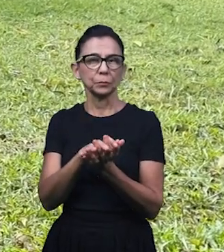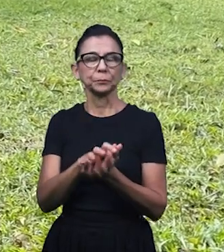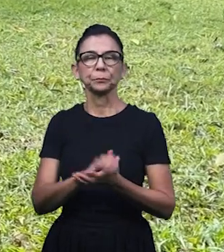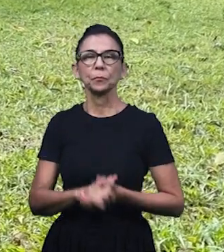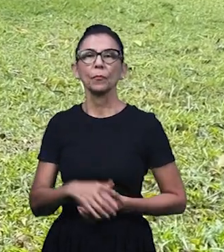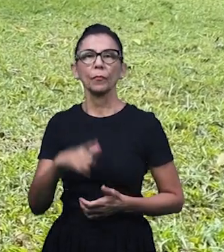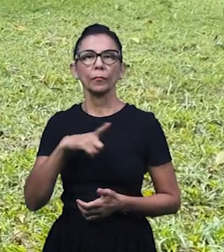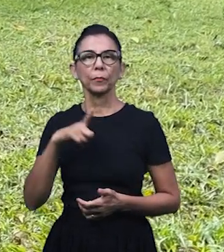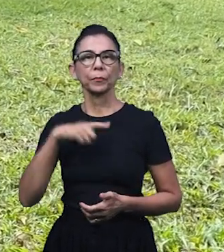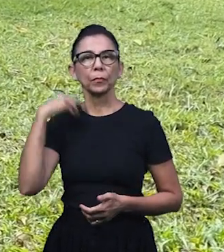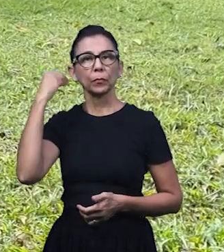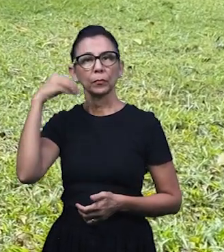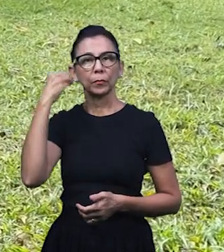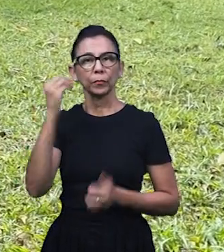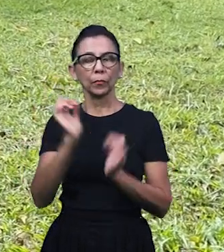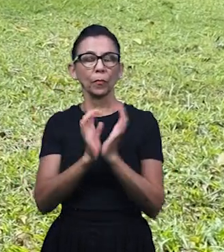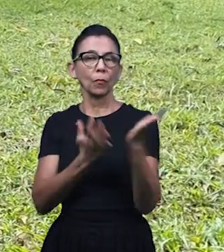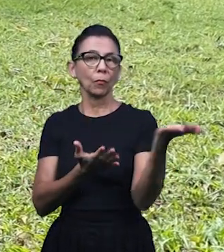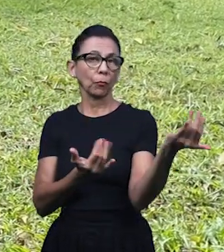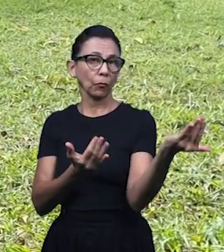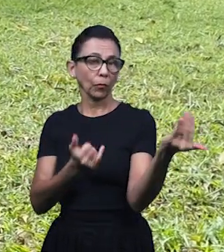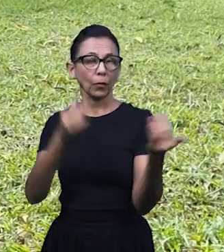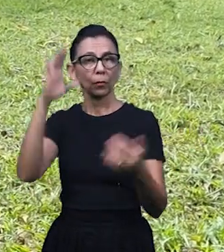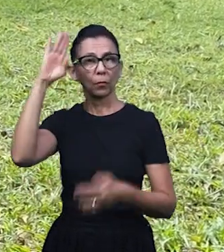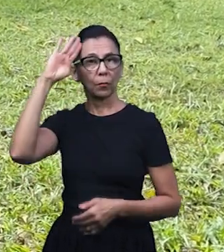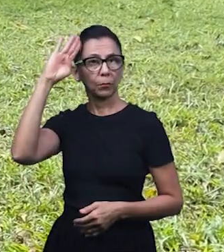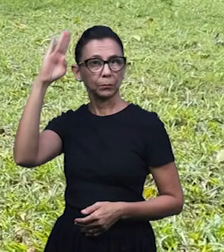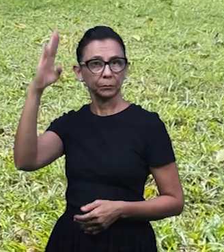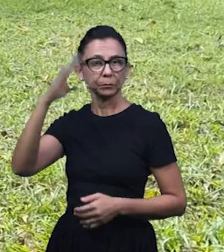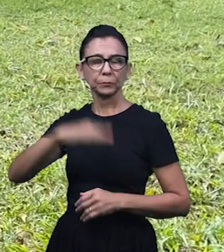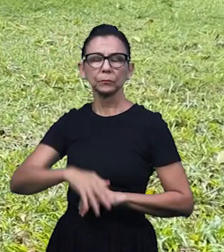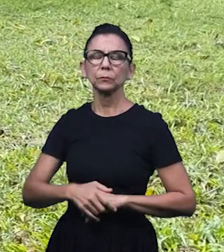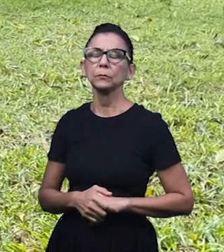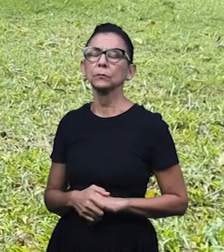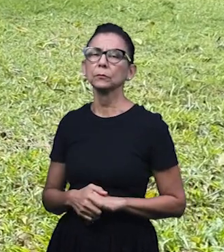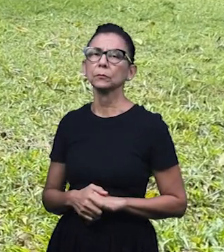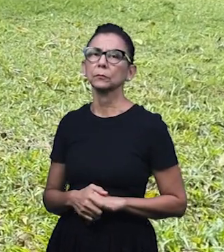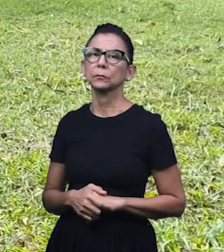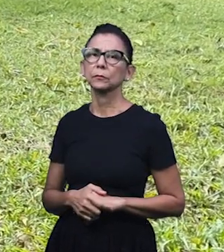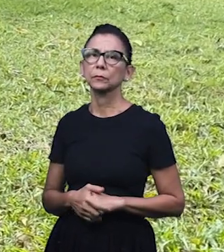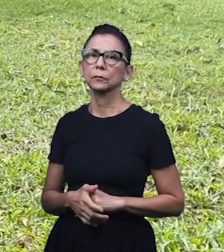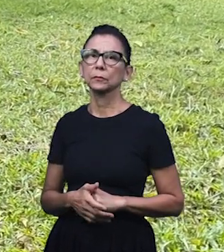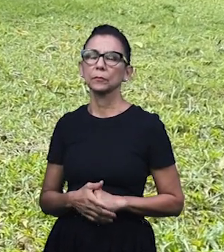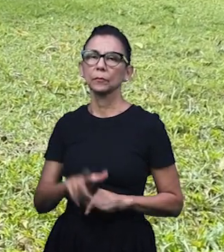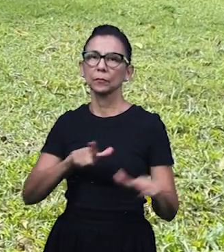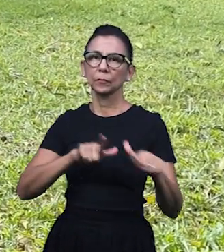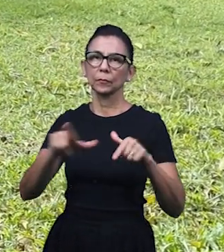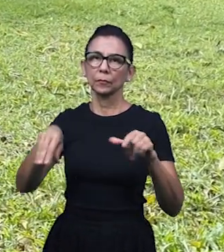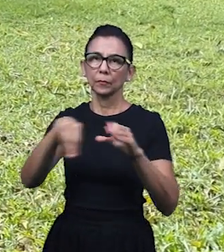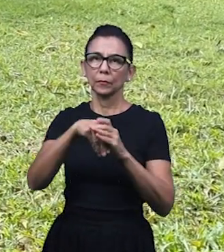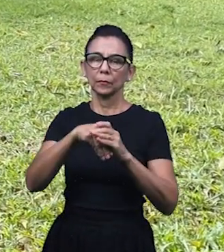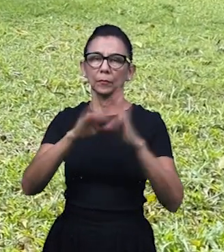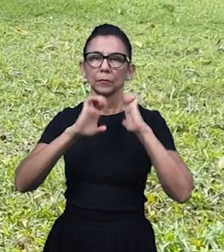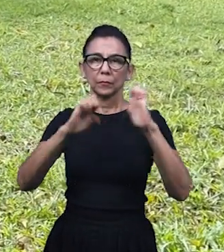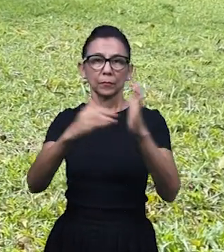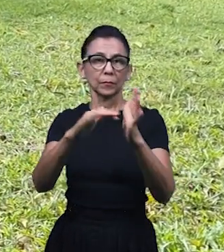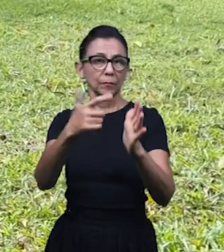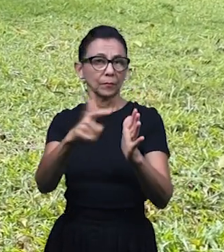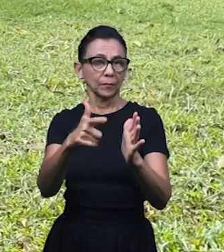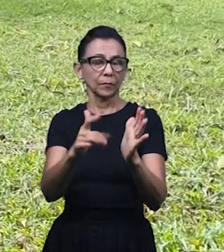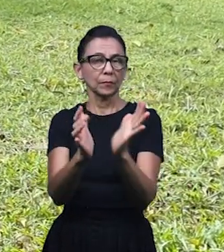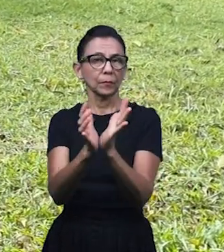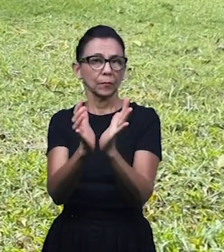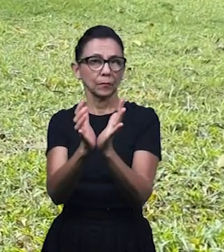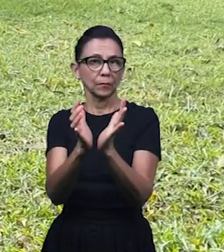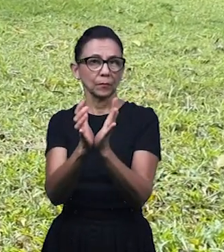experiência maravilhosa aos jovens, principalmente àqueles que estão envolvidos no Evangelho Sem Fronteiras. Um